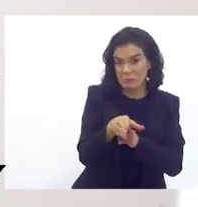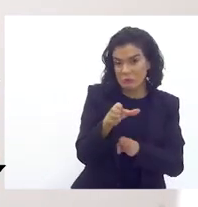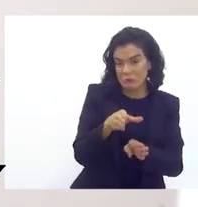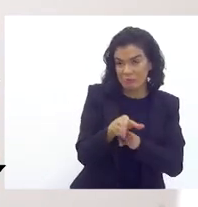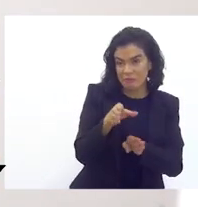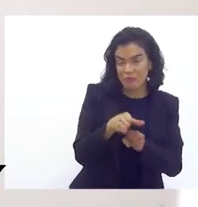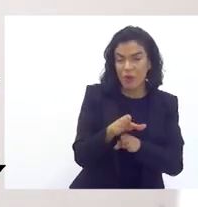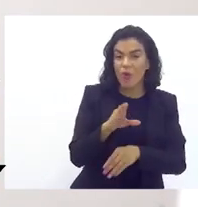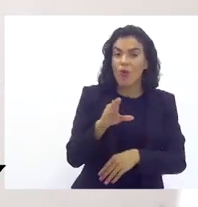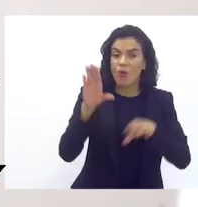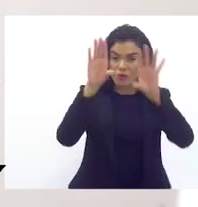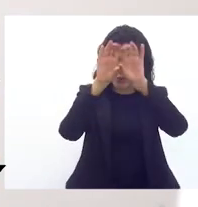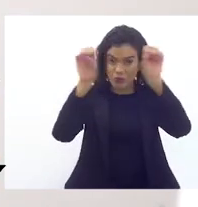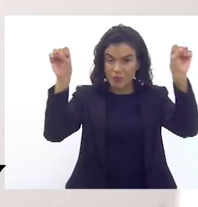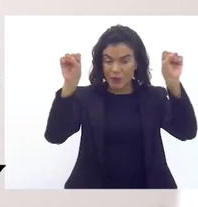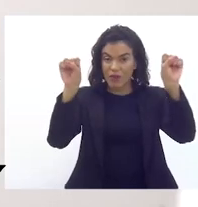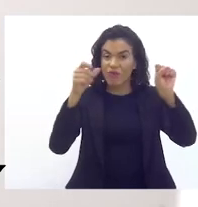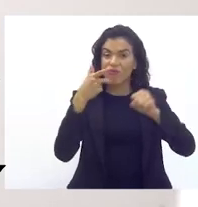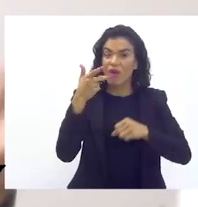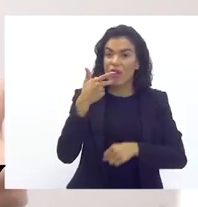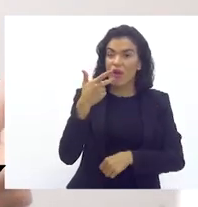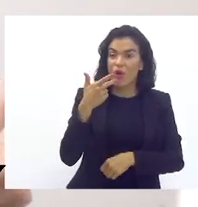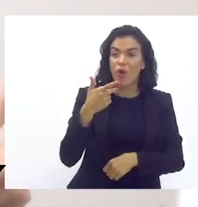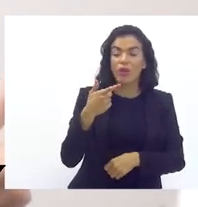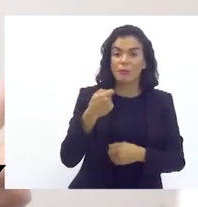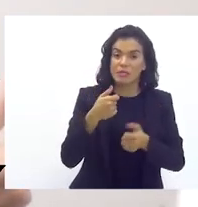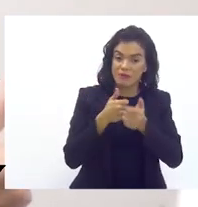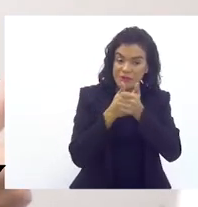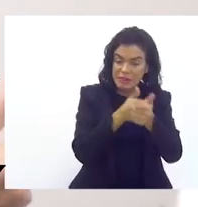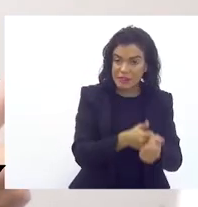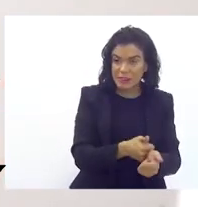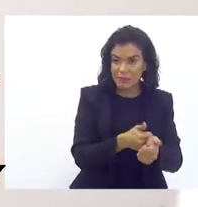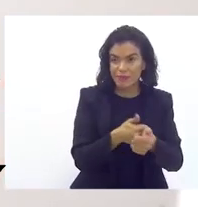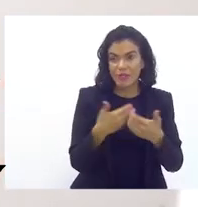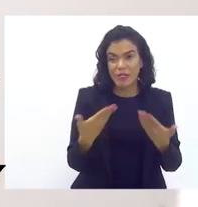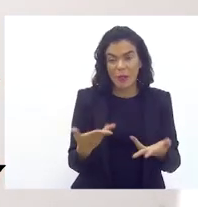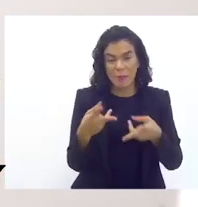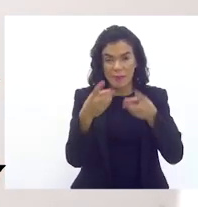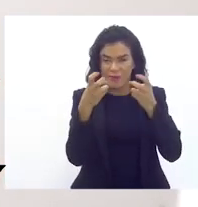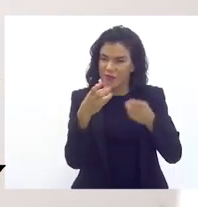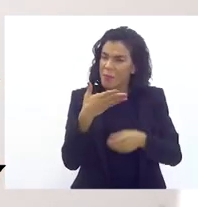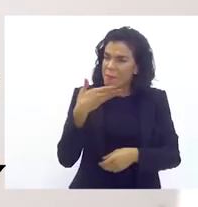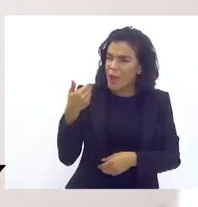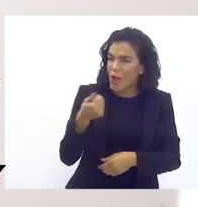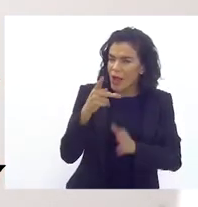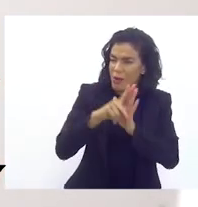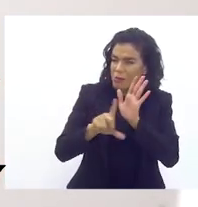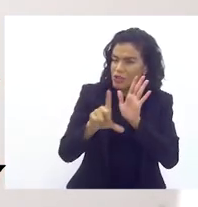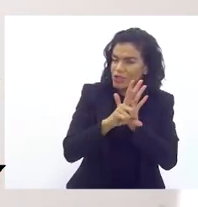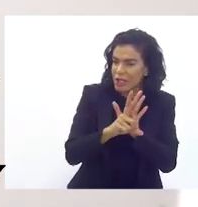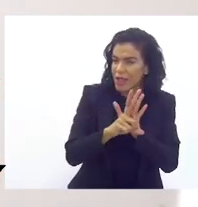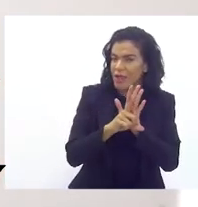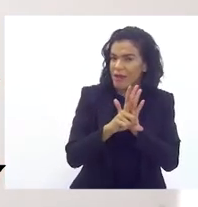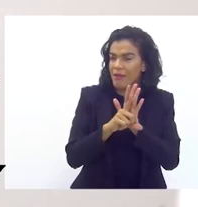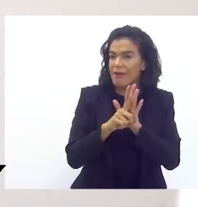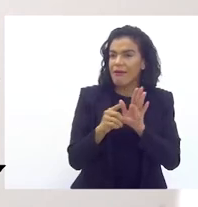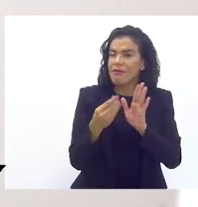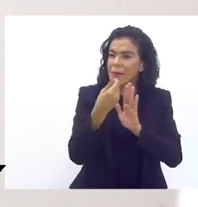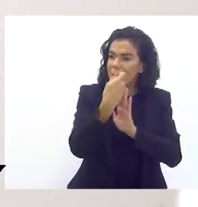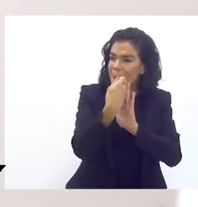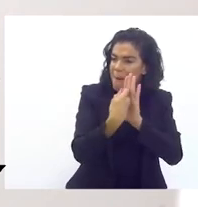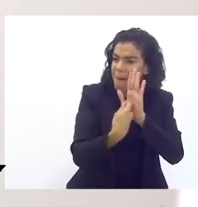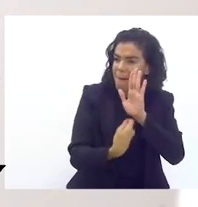com STF falou não julgado que deveria ser seguido então perceba vamos melhorar esse projeto né e a gente fez uma análise